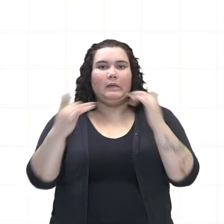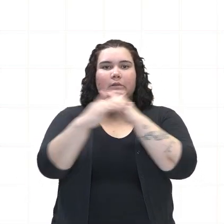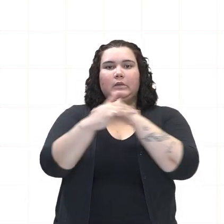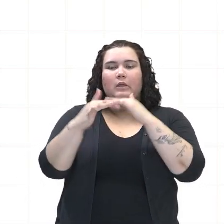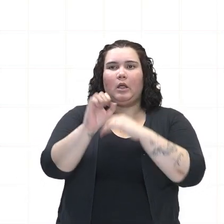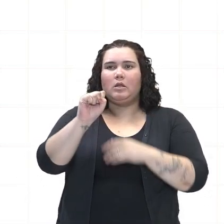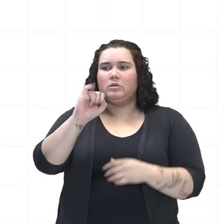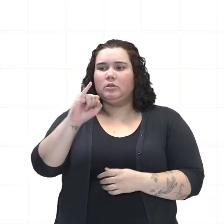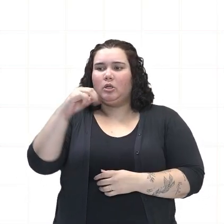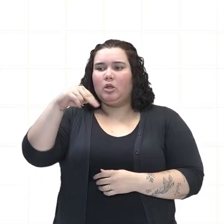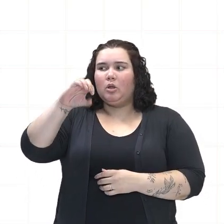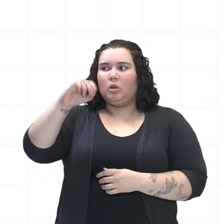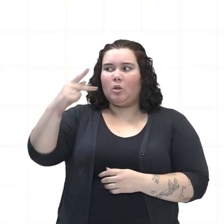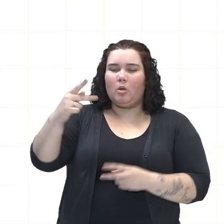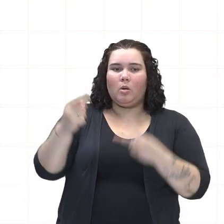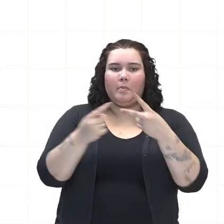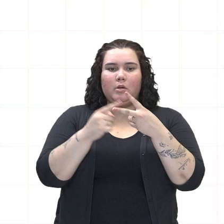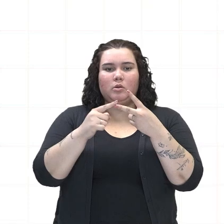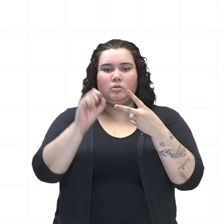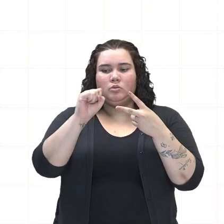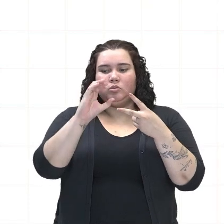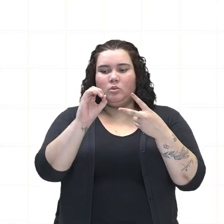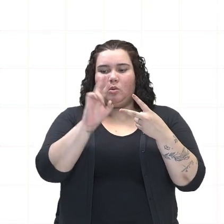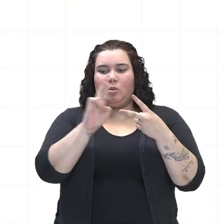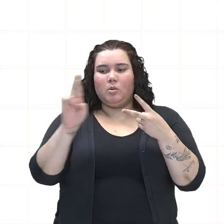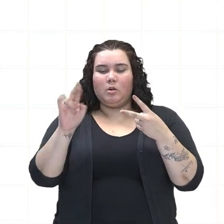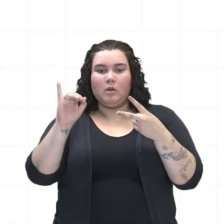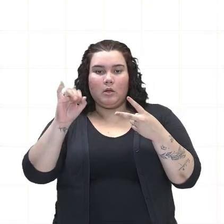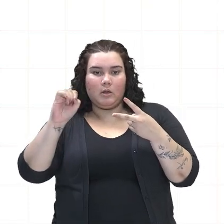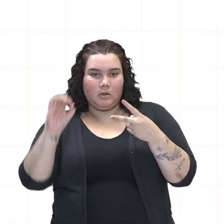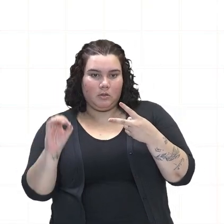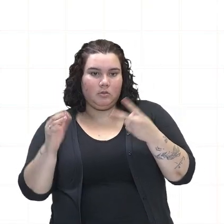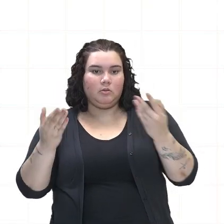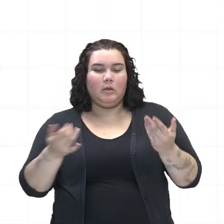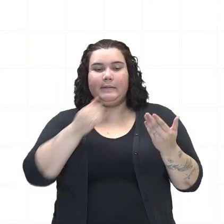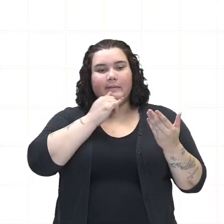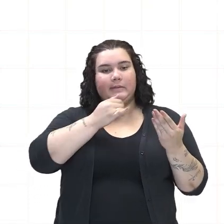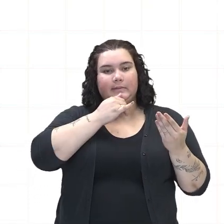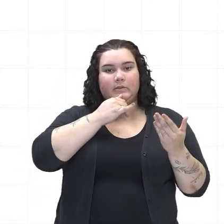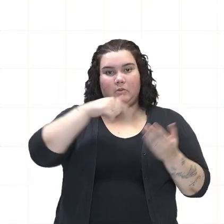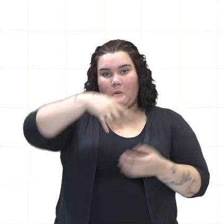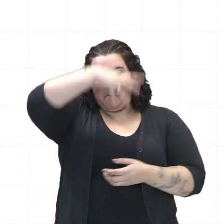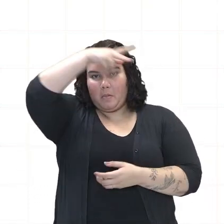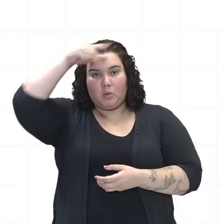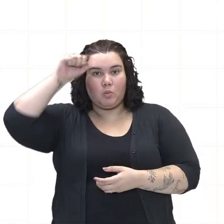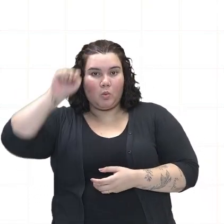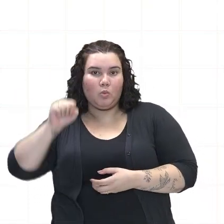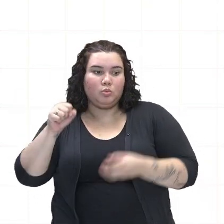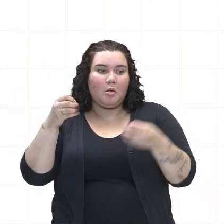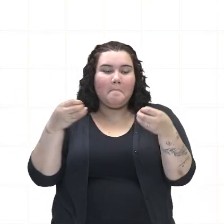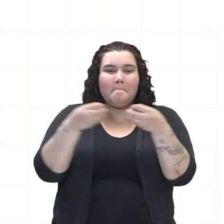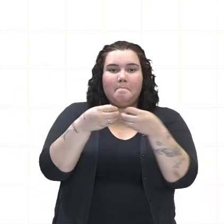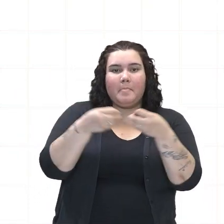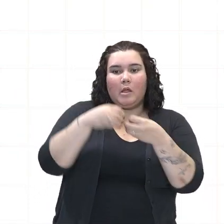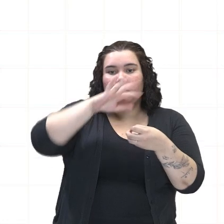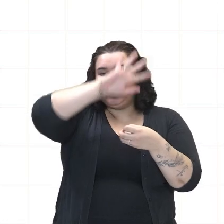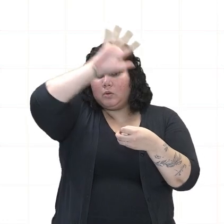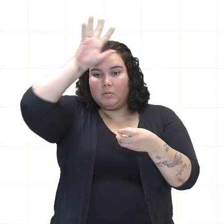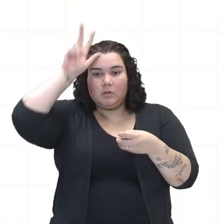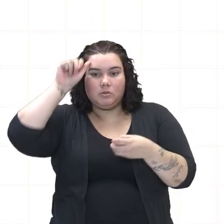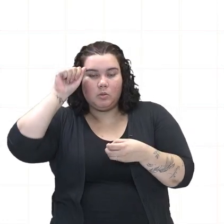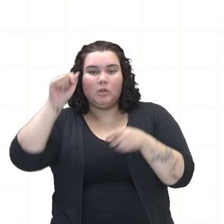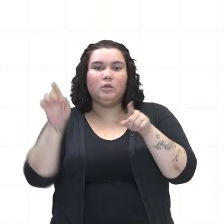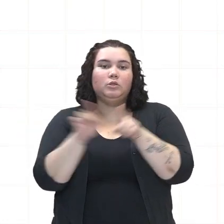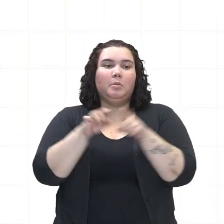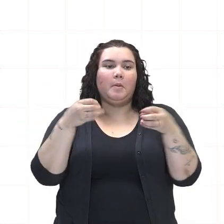de Sorriso. O Mato Grosso, por exemplo, é um estado que fica próximo do Amazonas, né? É vizinho do Amazonas, é vizinho do Pará. Então